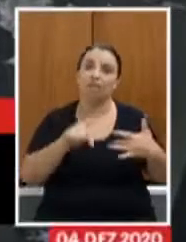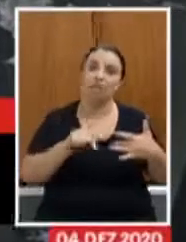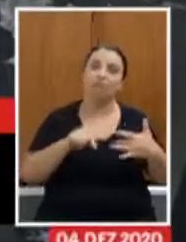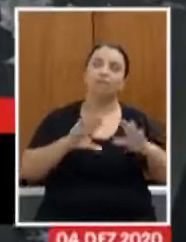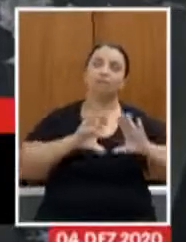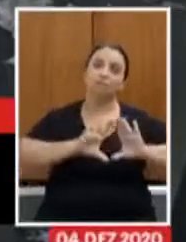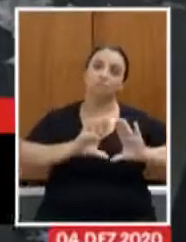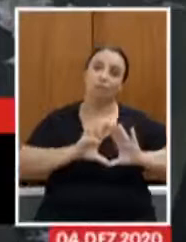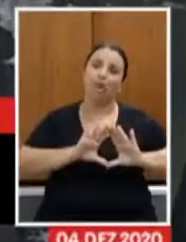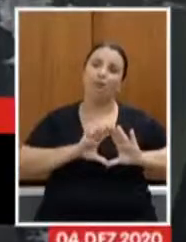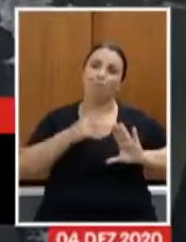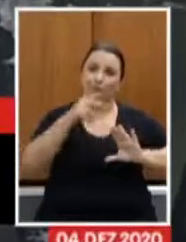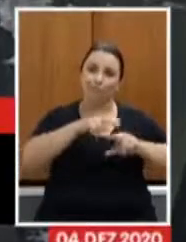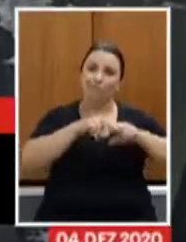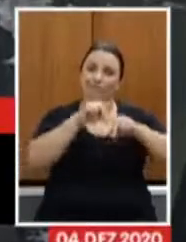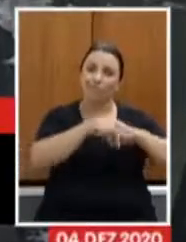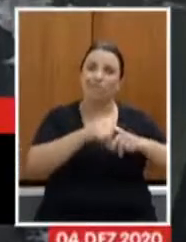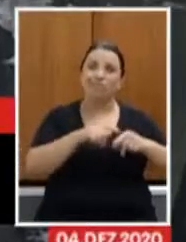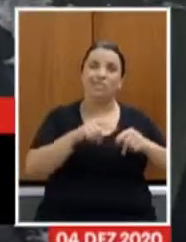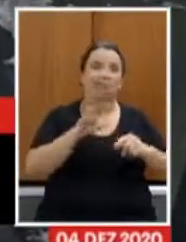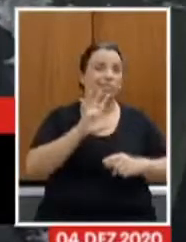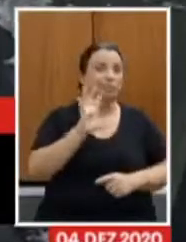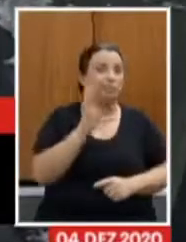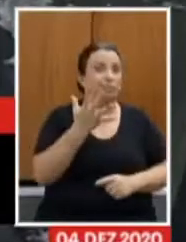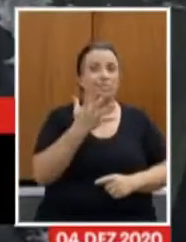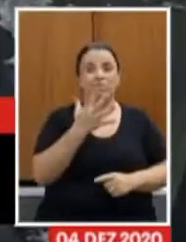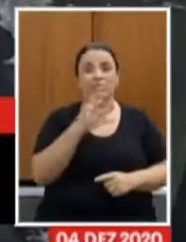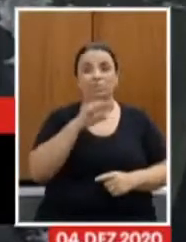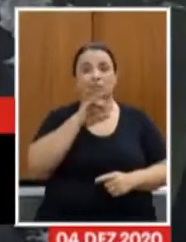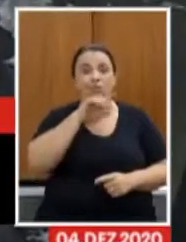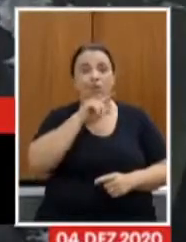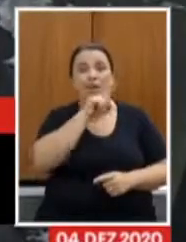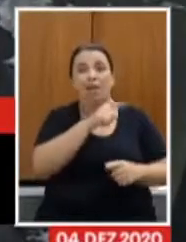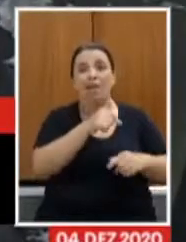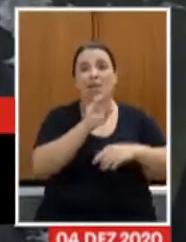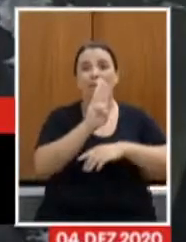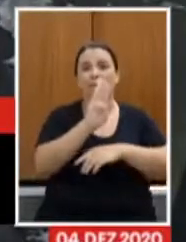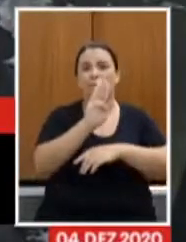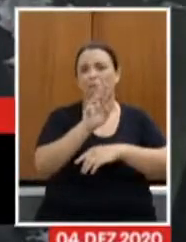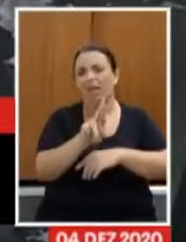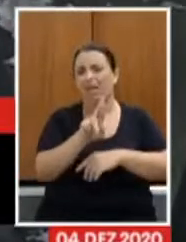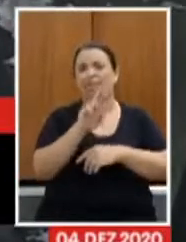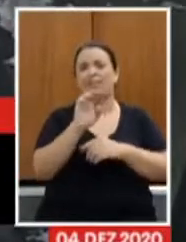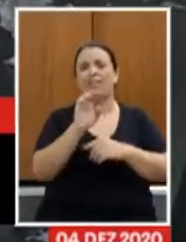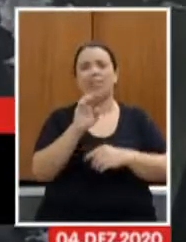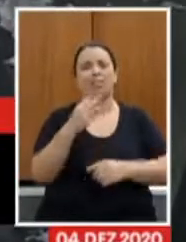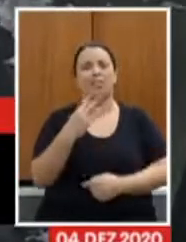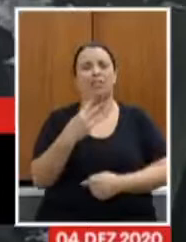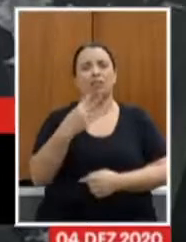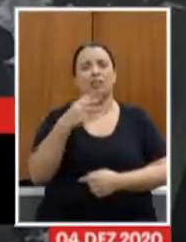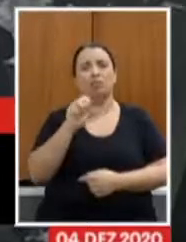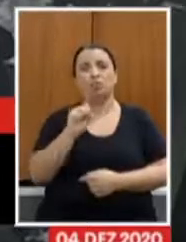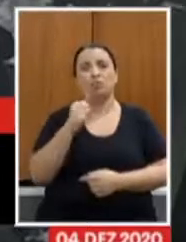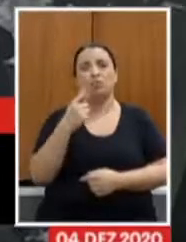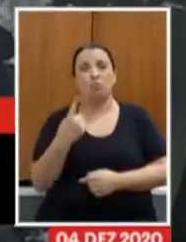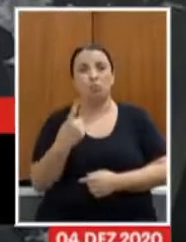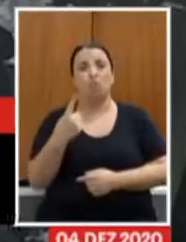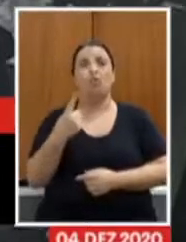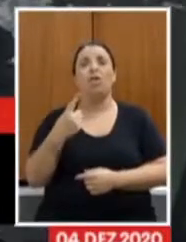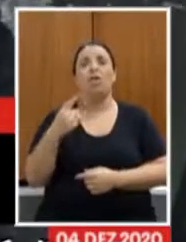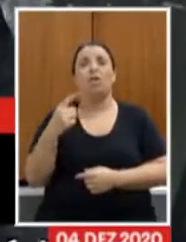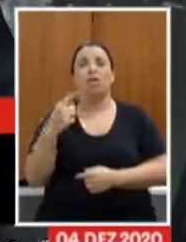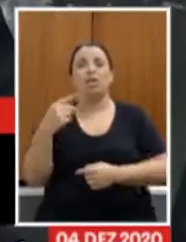com esse terrível acidente ocorrido no encontro entre a BR-381 e 262, próximo a João Monlevade,